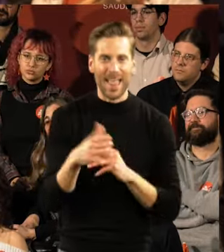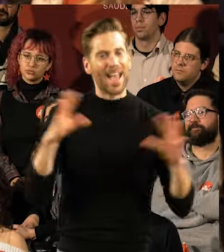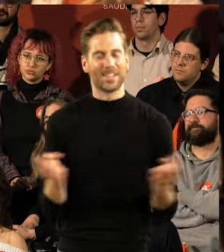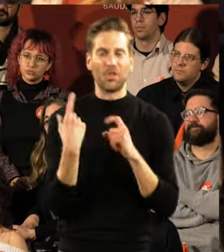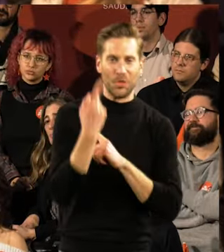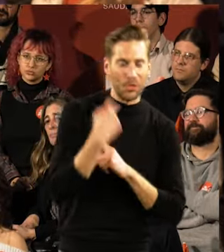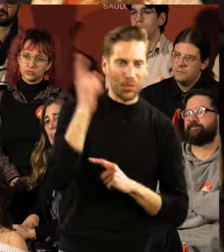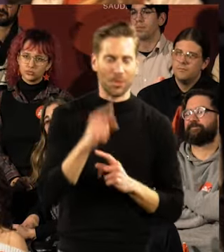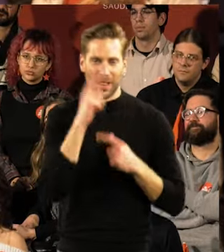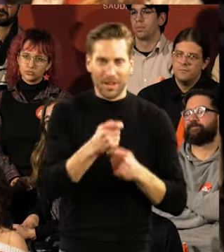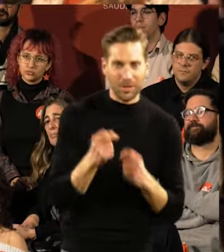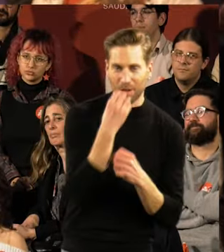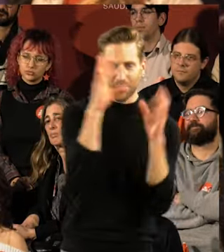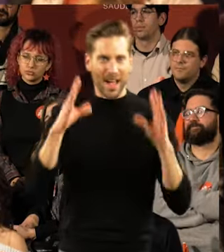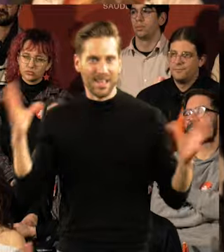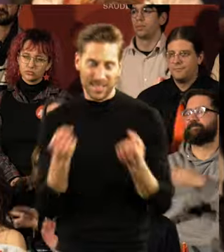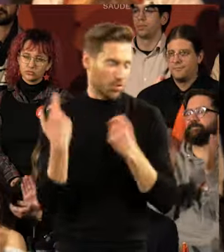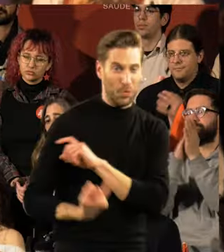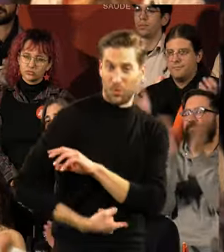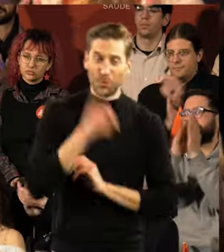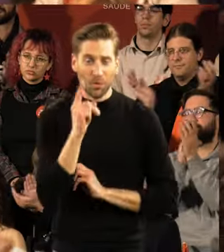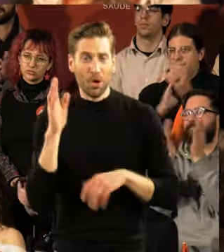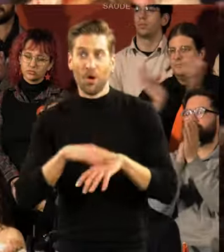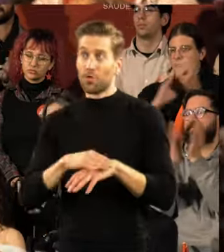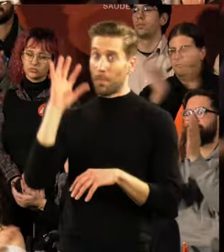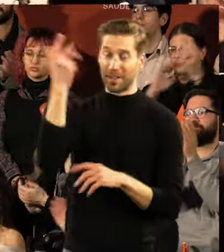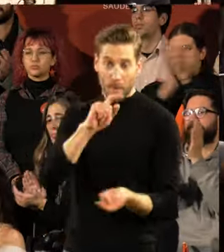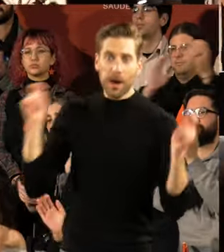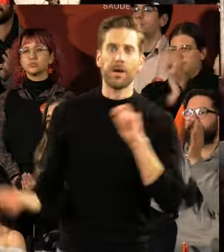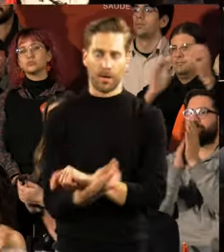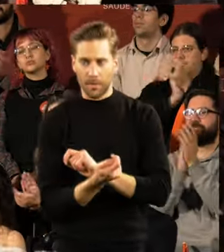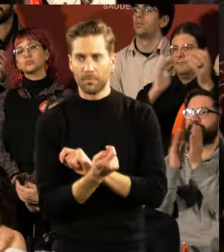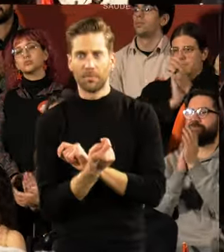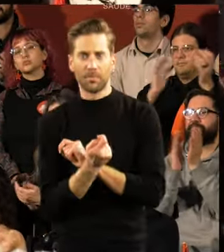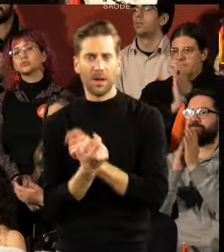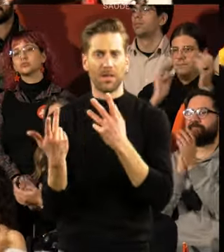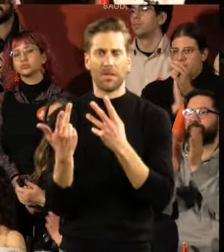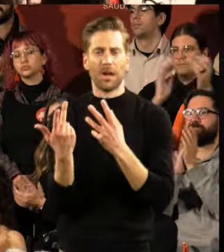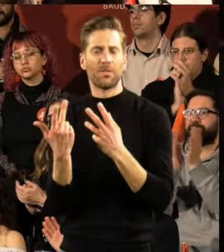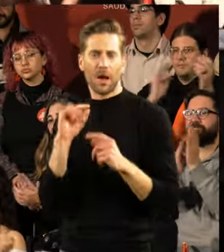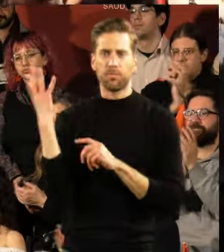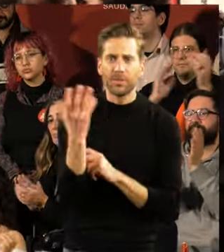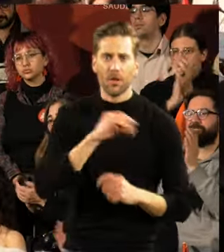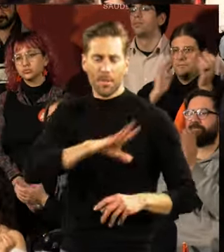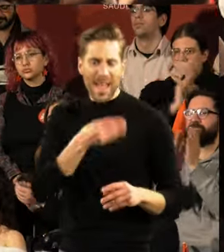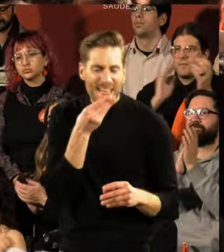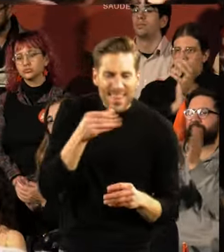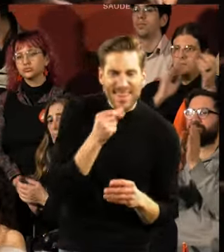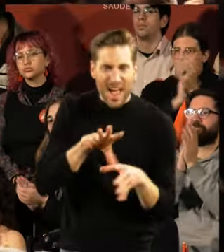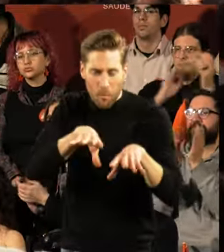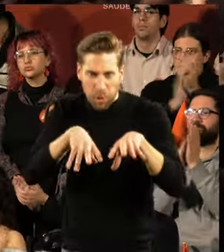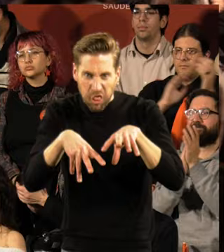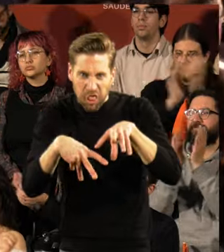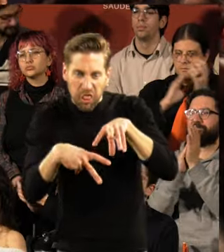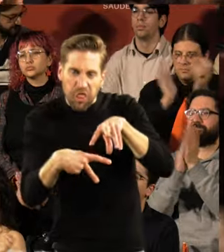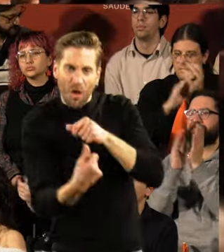da agricultura nem da floresta. Porque com alterações climáticas, com a destruição do ambiente, do planeta, dos solos, da água,